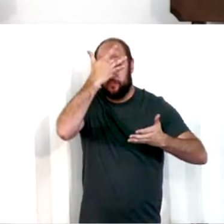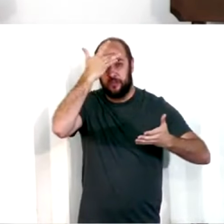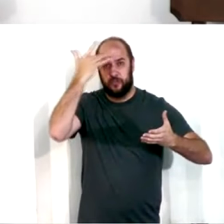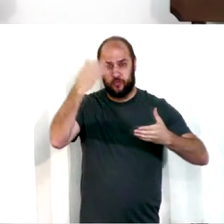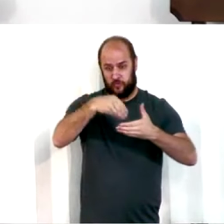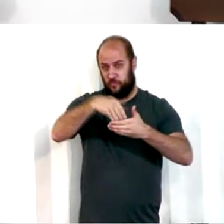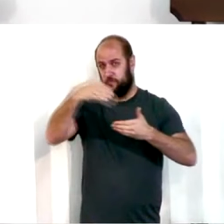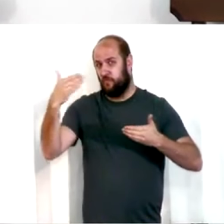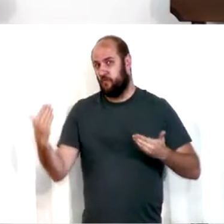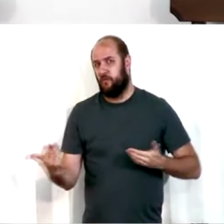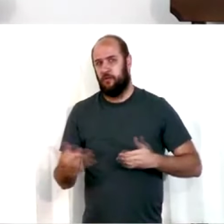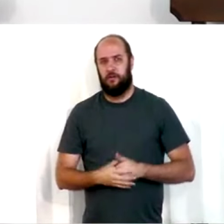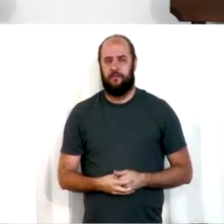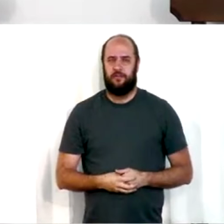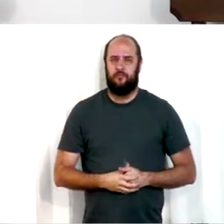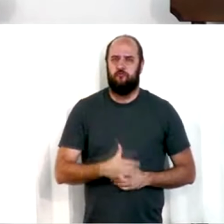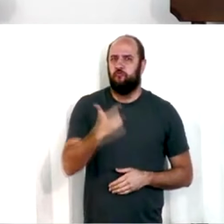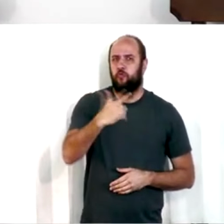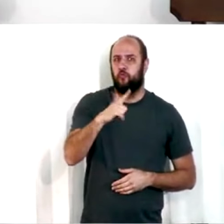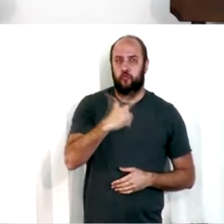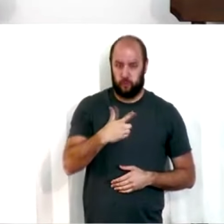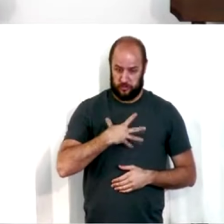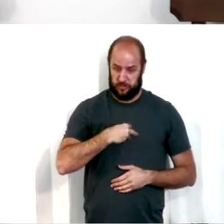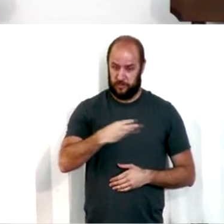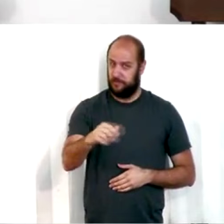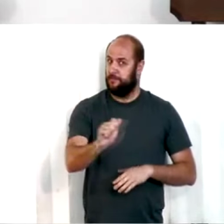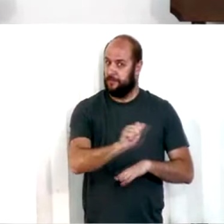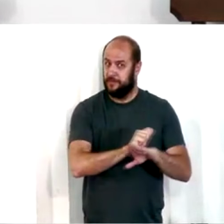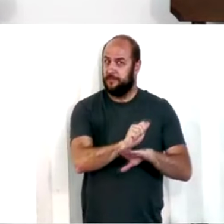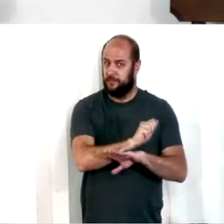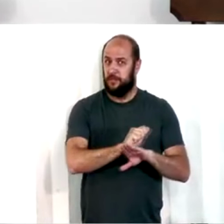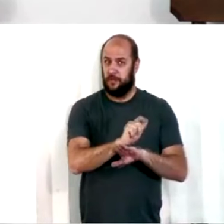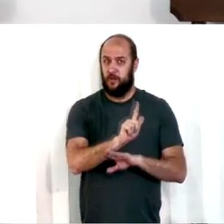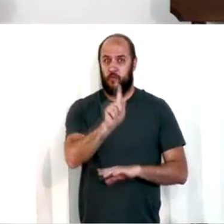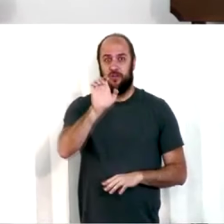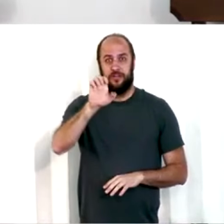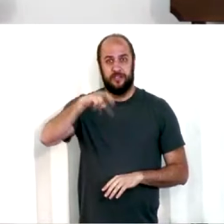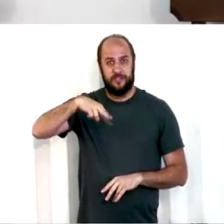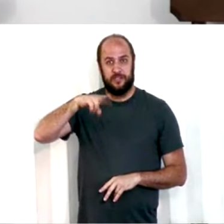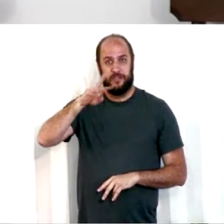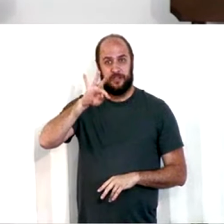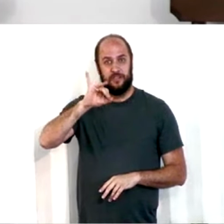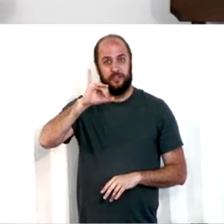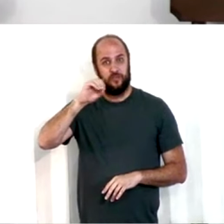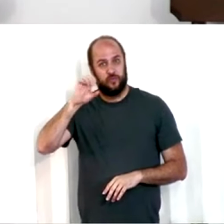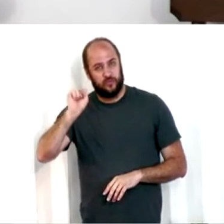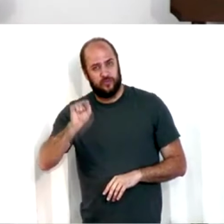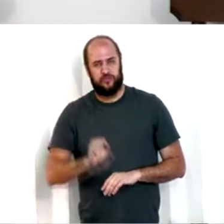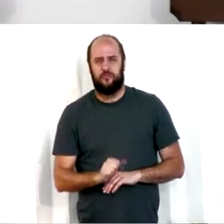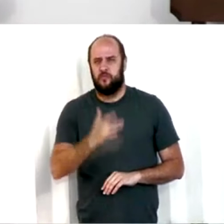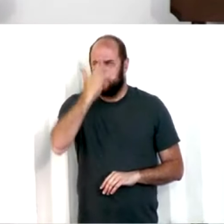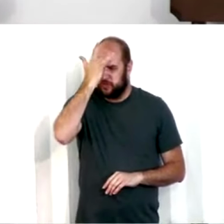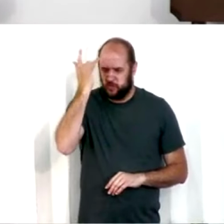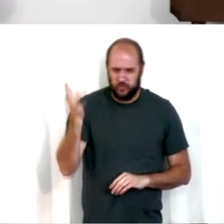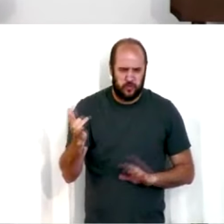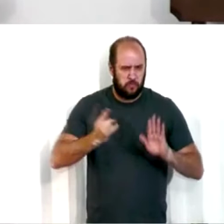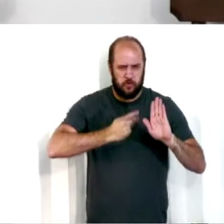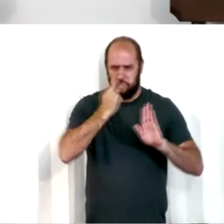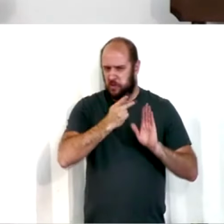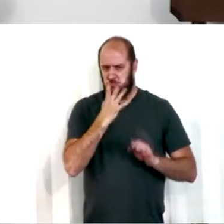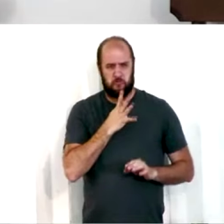Gentios não tinham parte com Abraão. Gentios eram estranhos às promessas. Gentios eram alheios